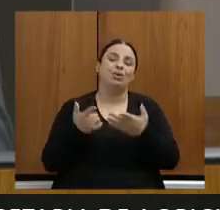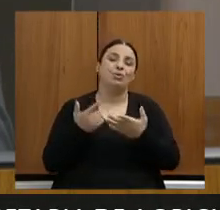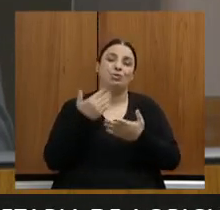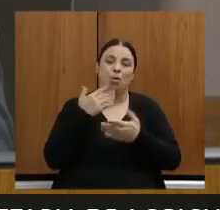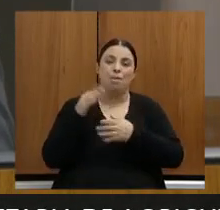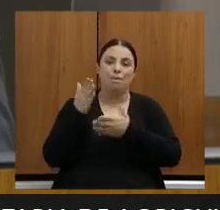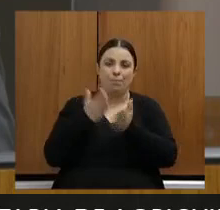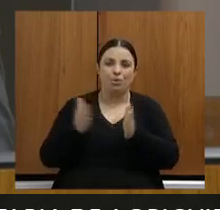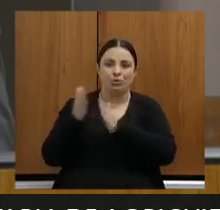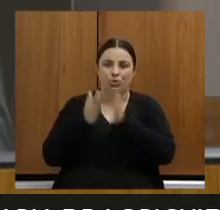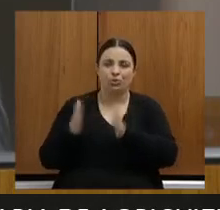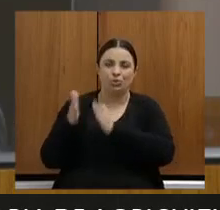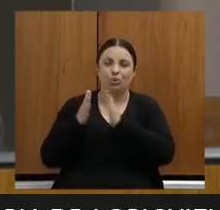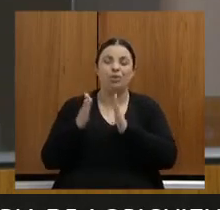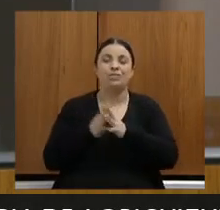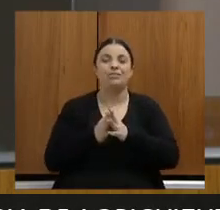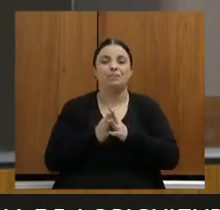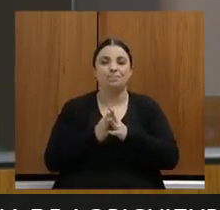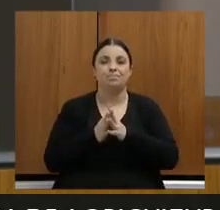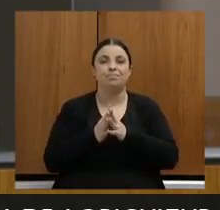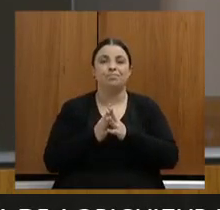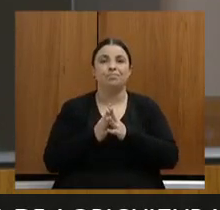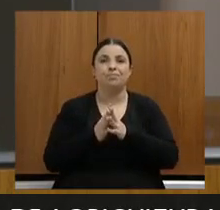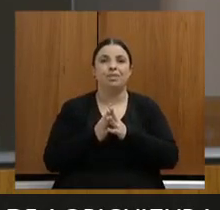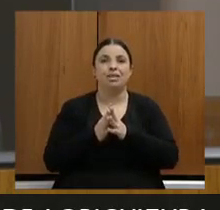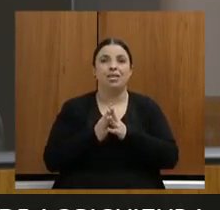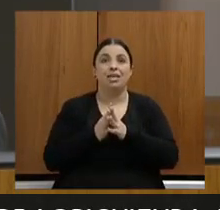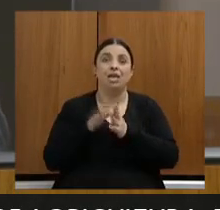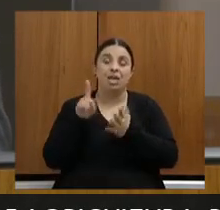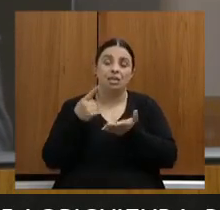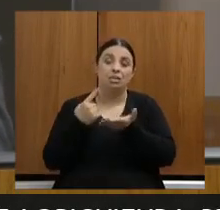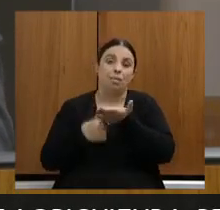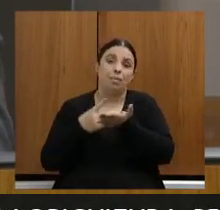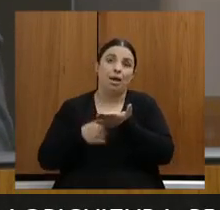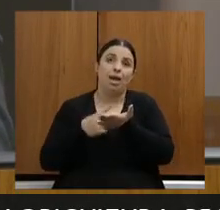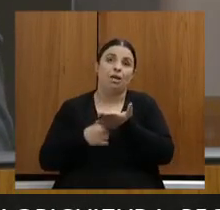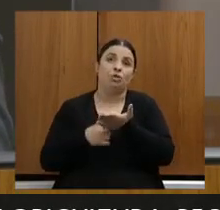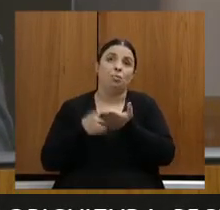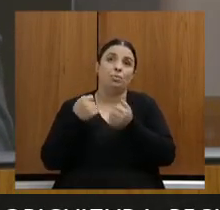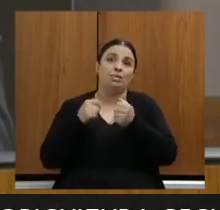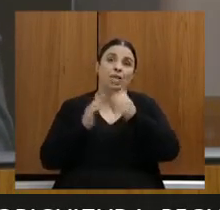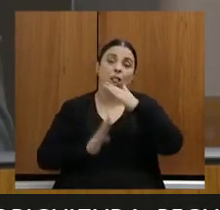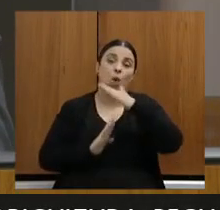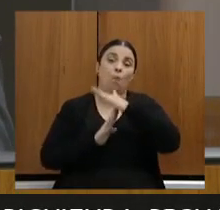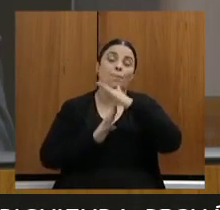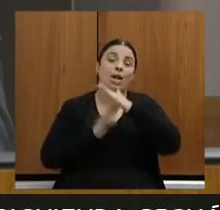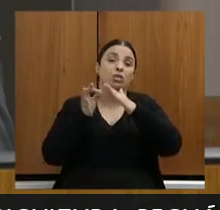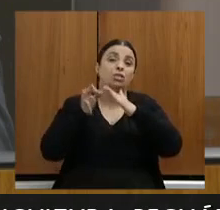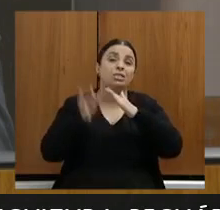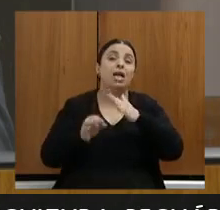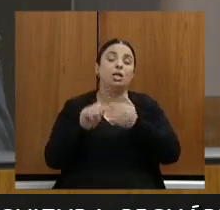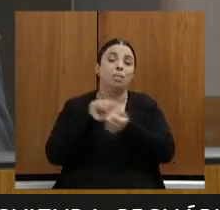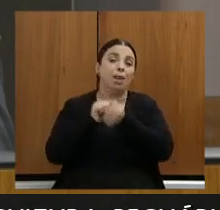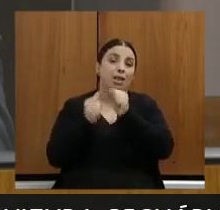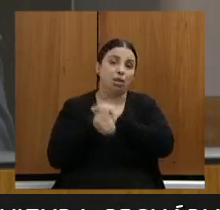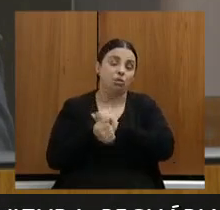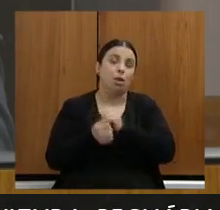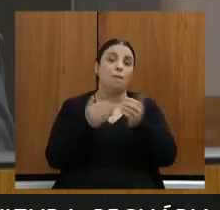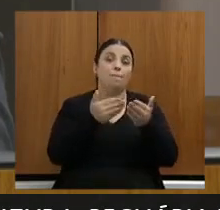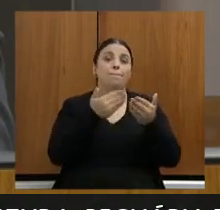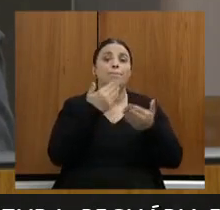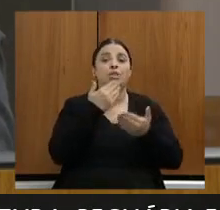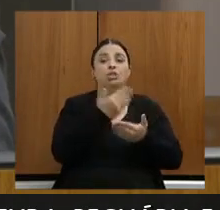né que a parte do Tac que for assinado ele deve estabelecer os prazos para adequações pedir a secretaria que possa